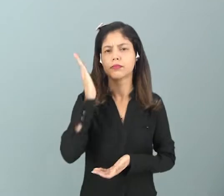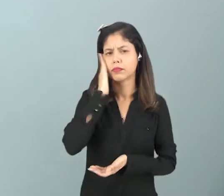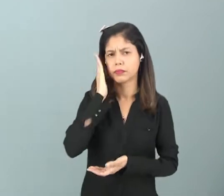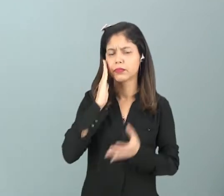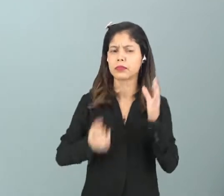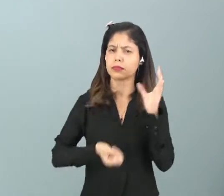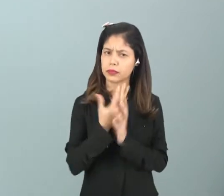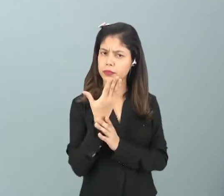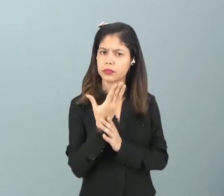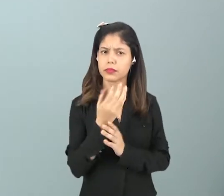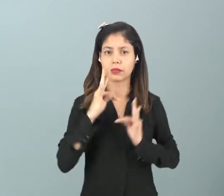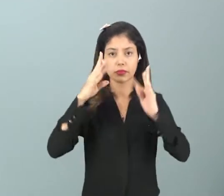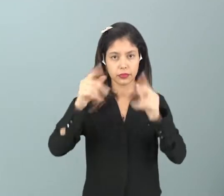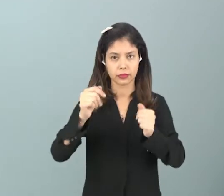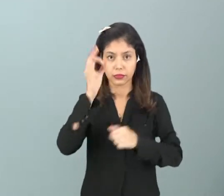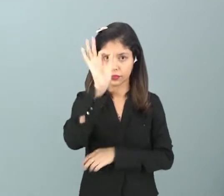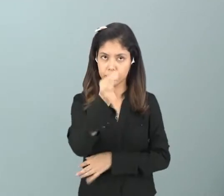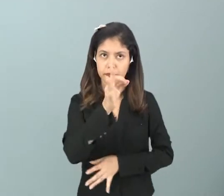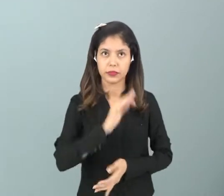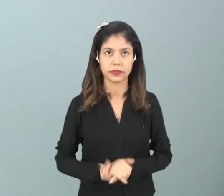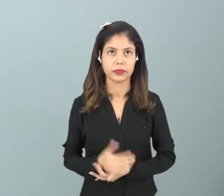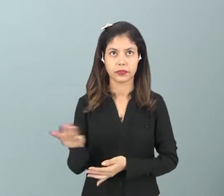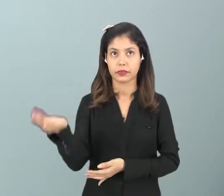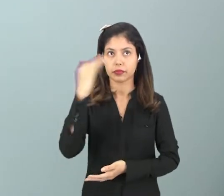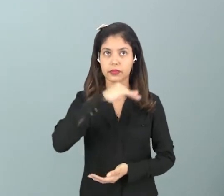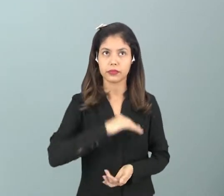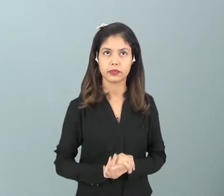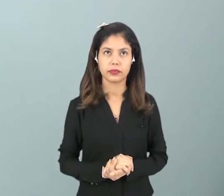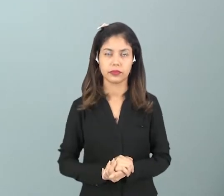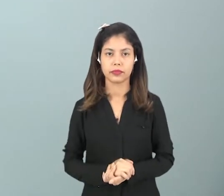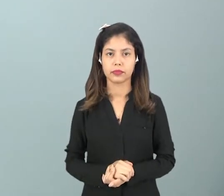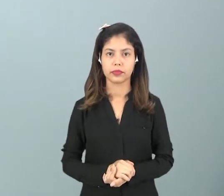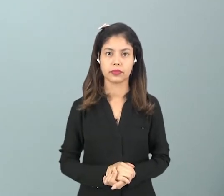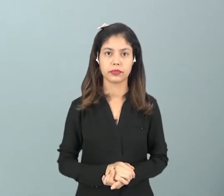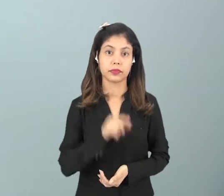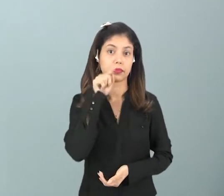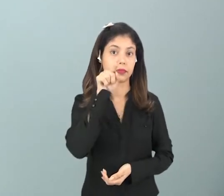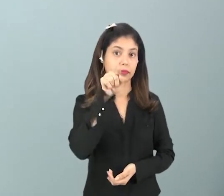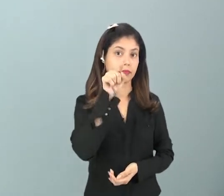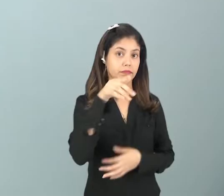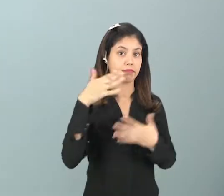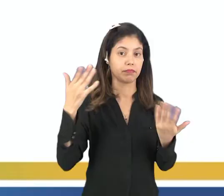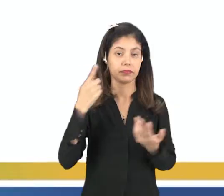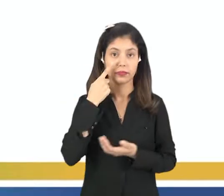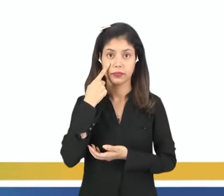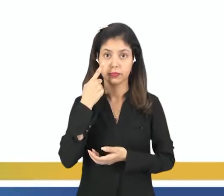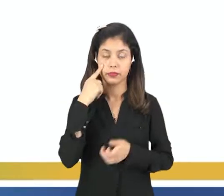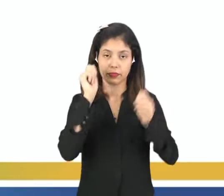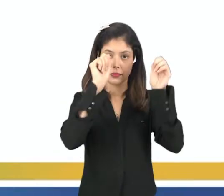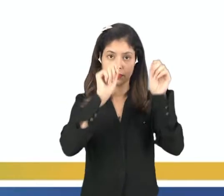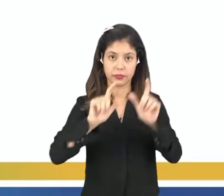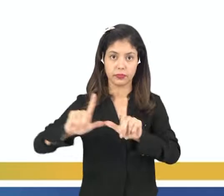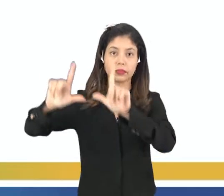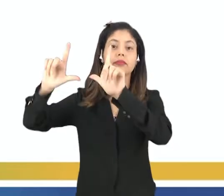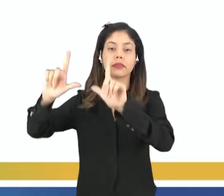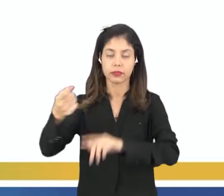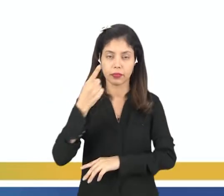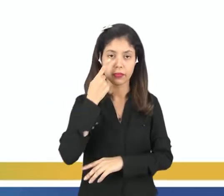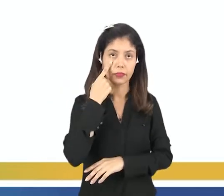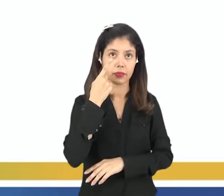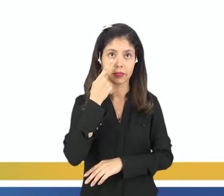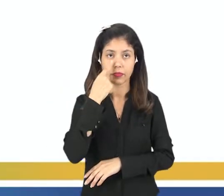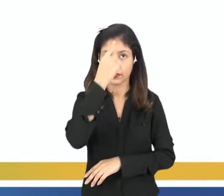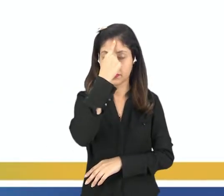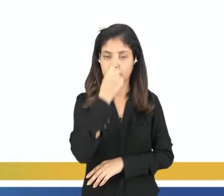a origem disso tudo, certo? Vamos lá então. Nesse primeiro momento, você vai observar a manchete e a